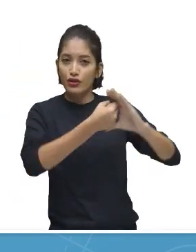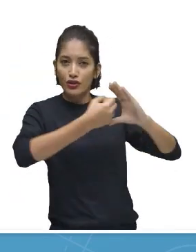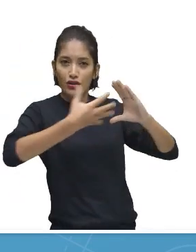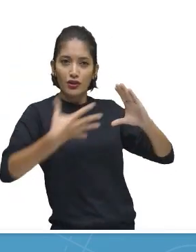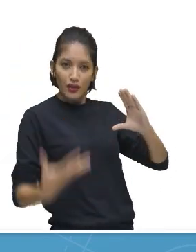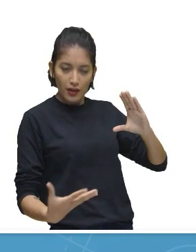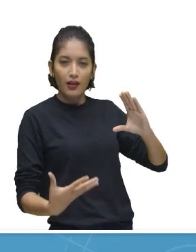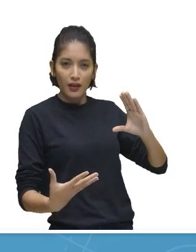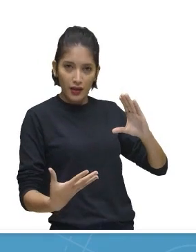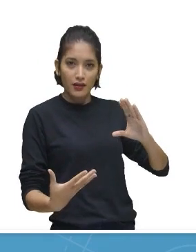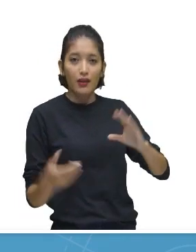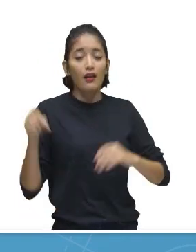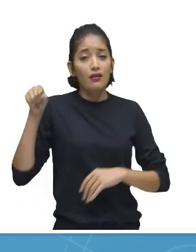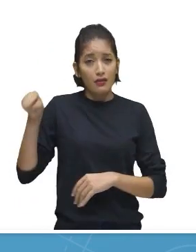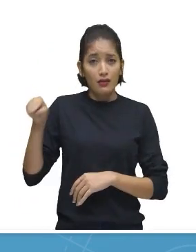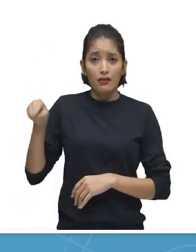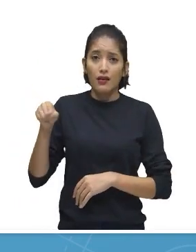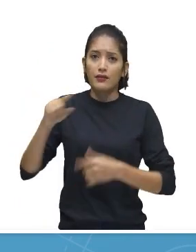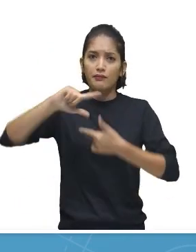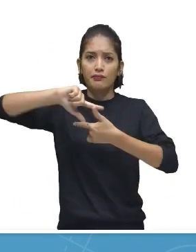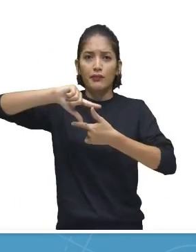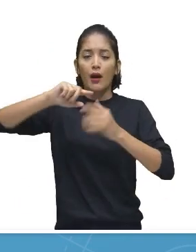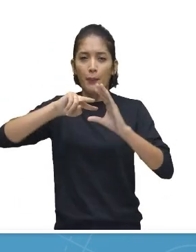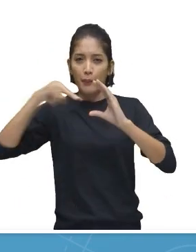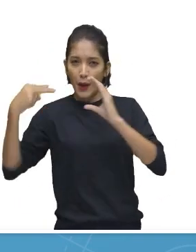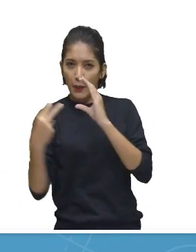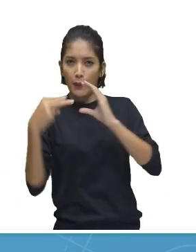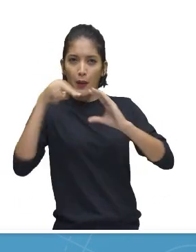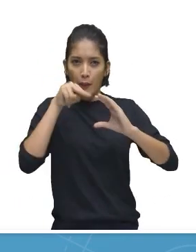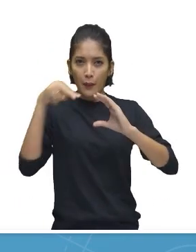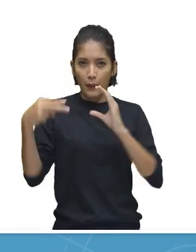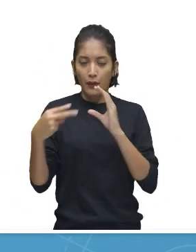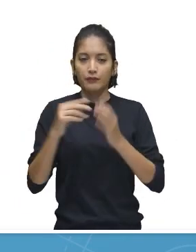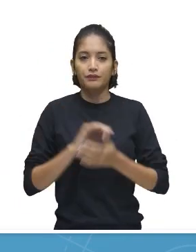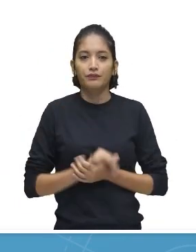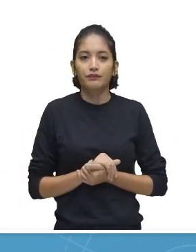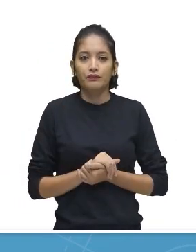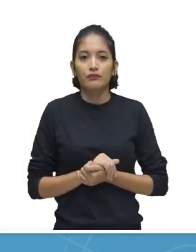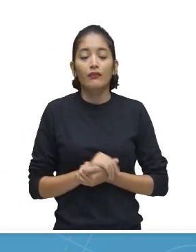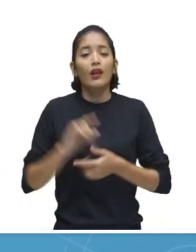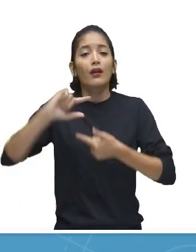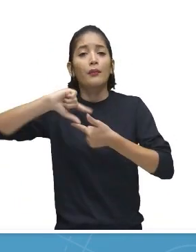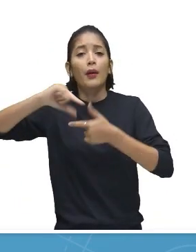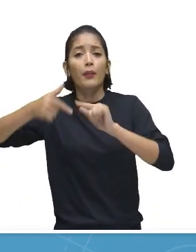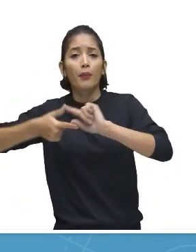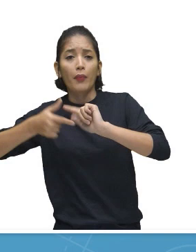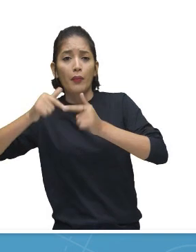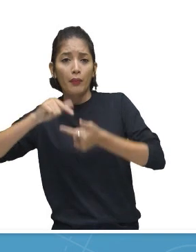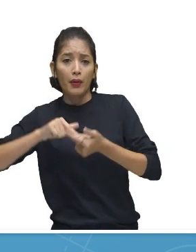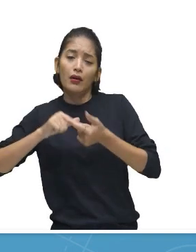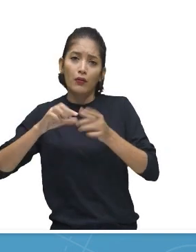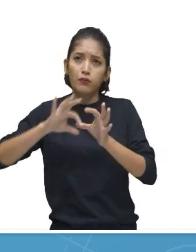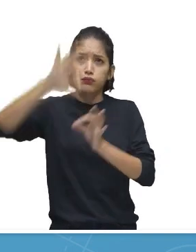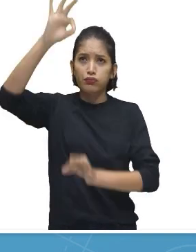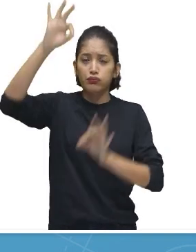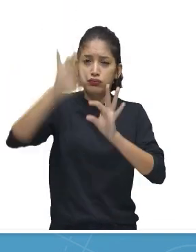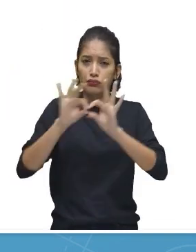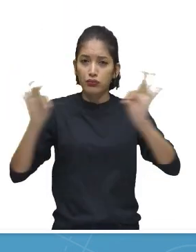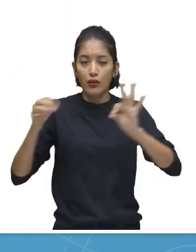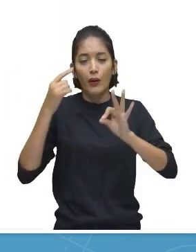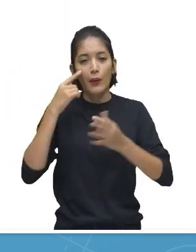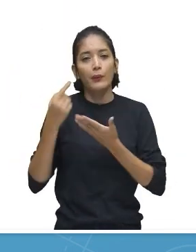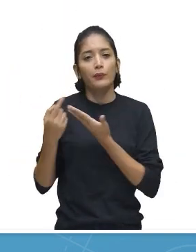características desse movimento cubista. Bem, geometrização das formas e volumes. Aí nós estamos